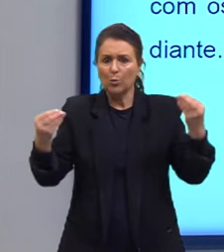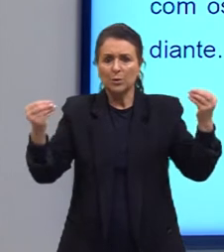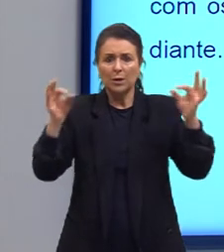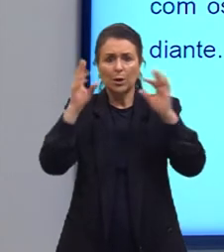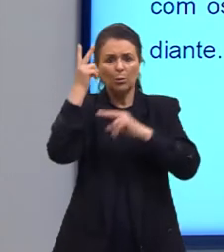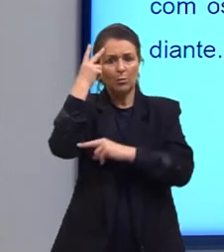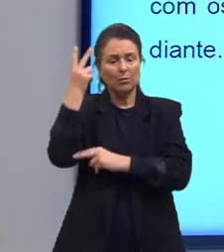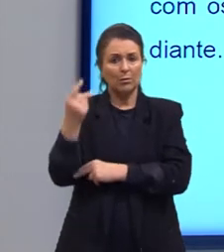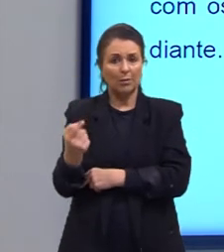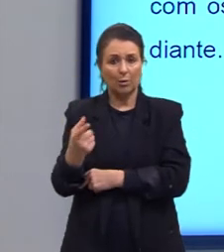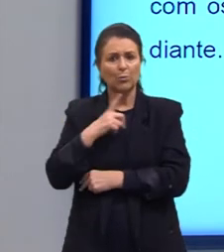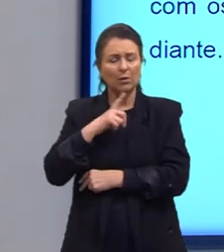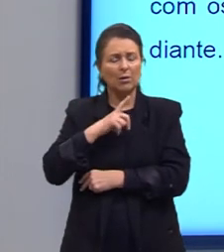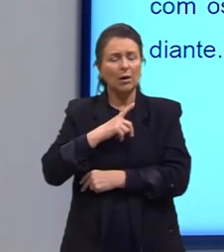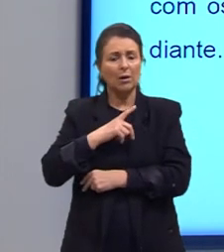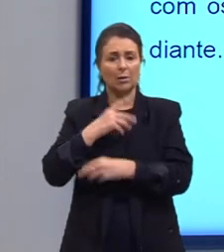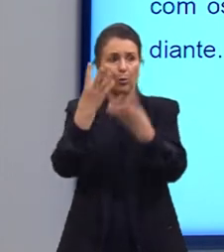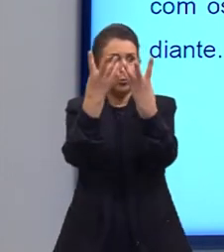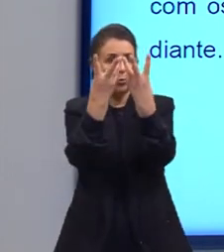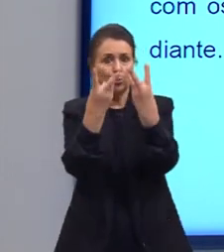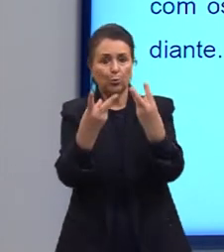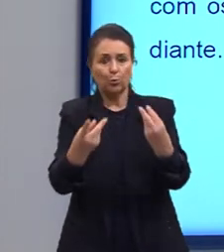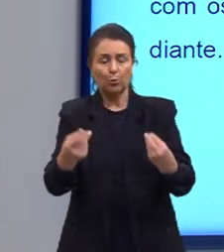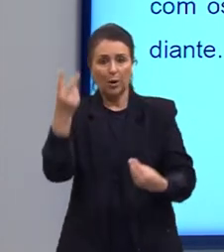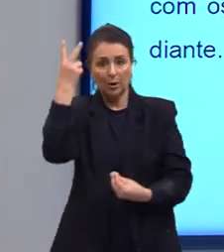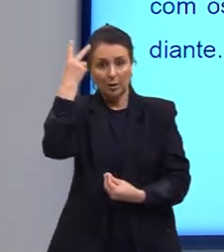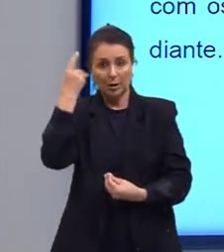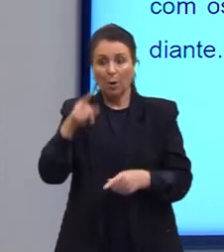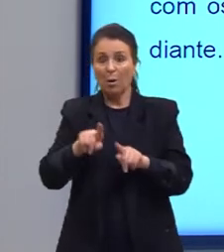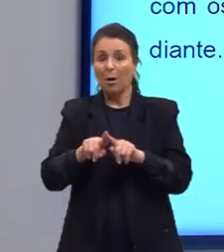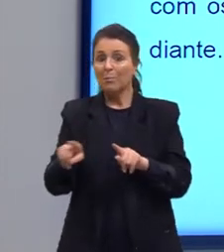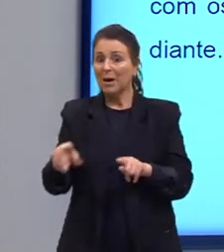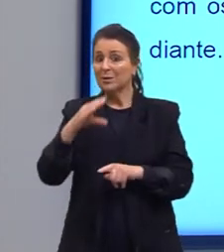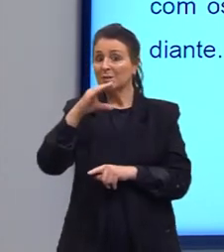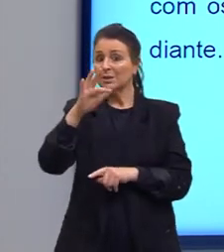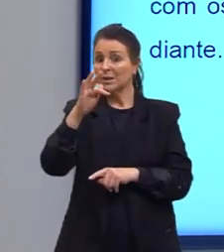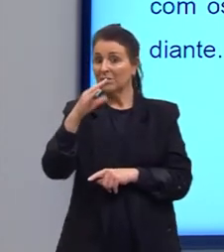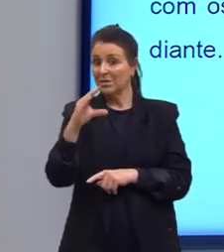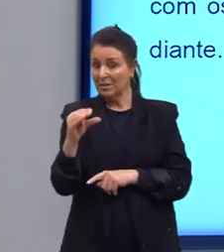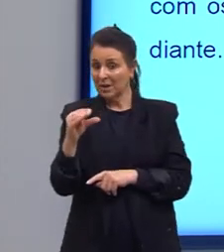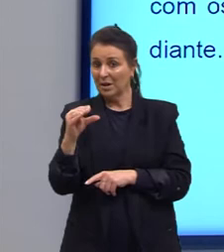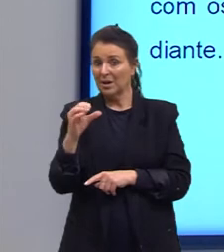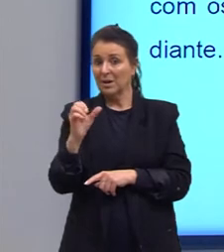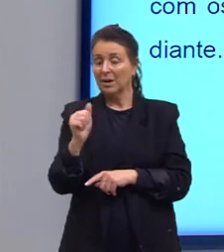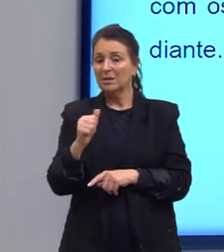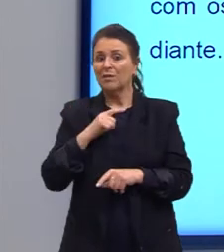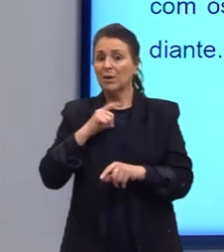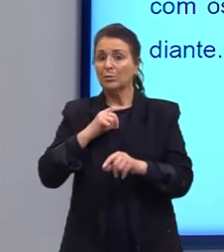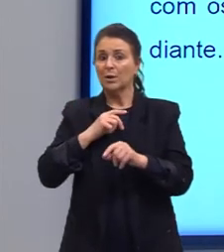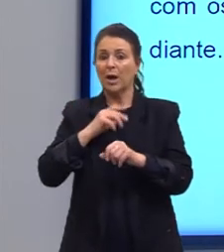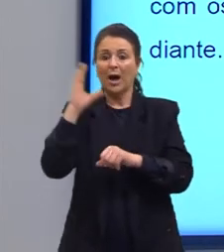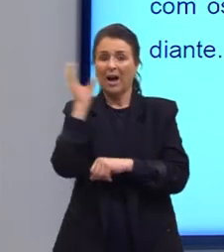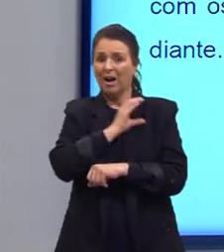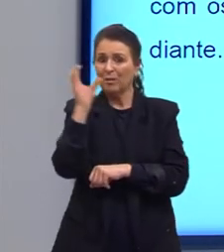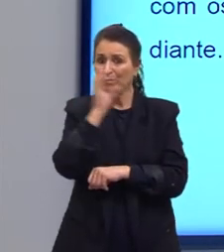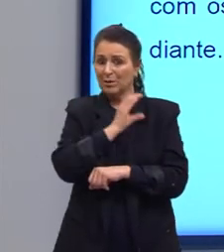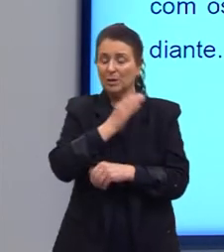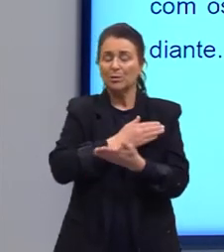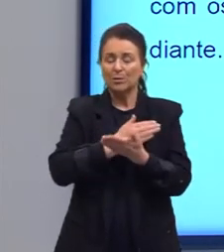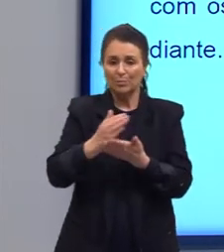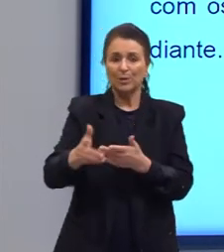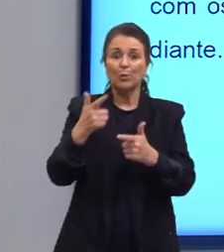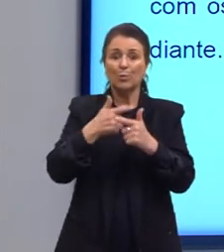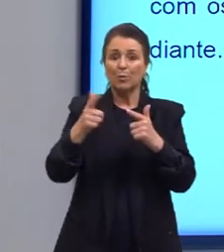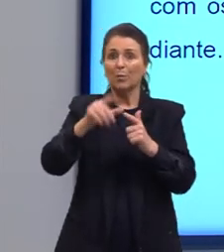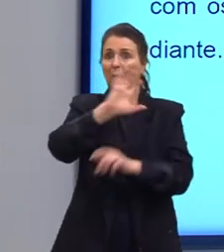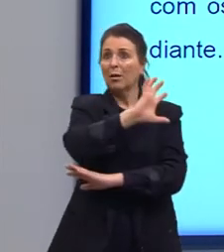ocorre reações naturais né mas isso acelera essa degradação trazendo aí um baita problema ambiental para todo